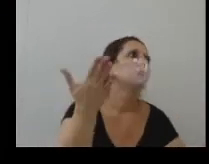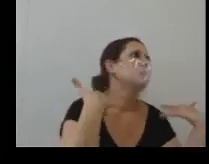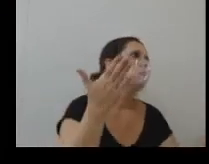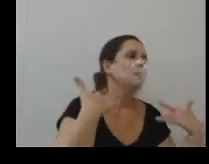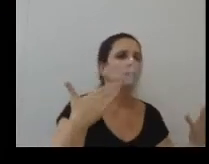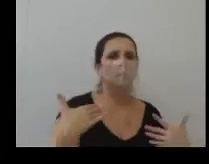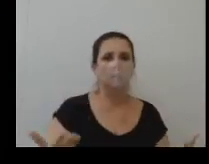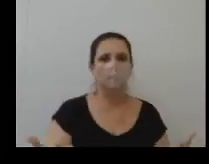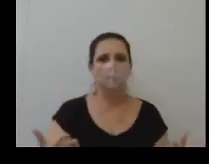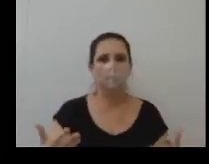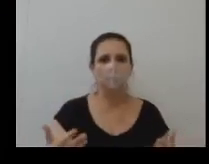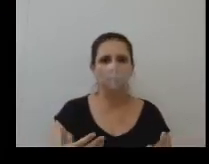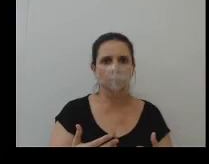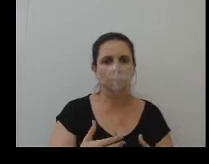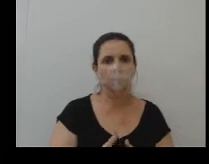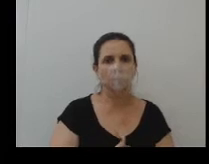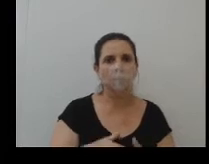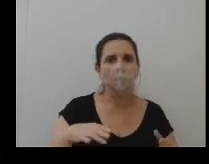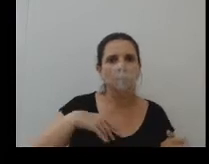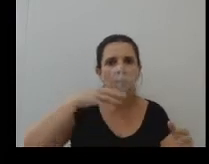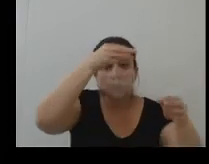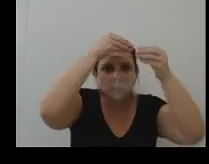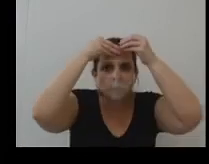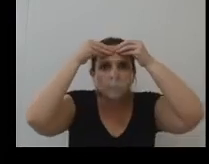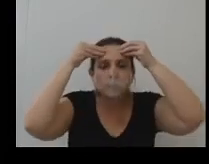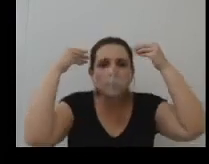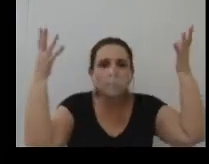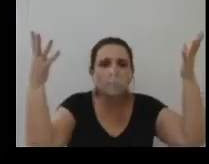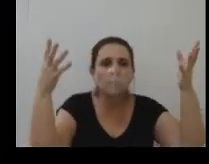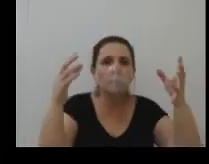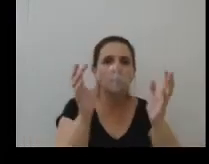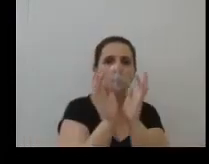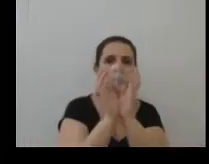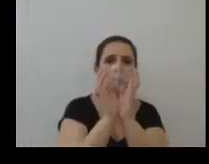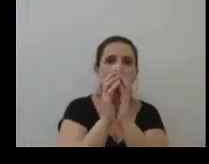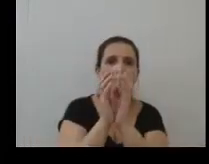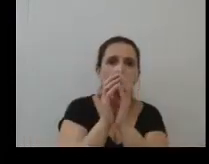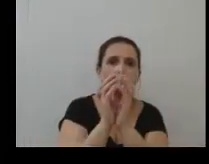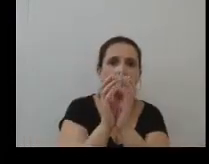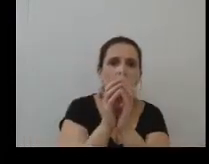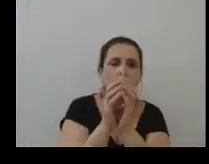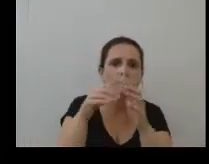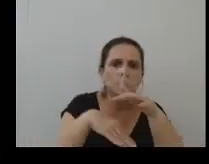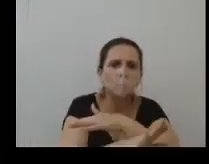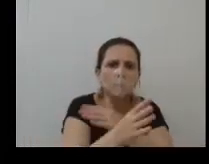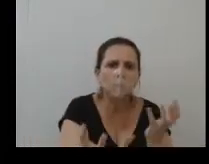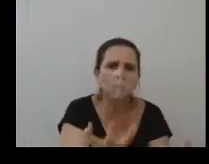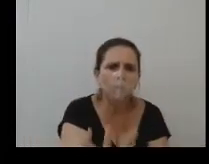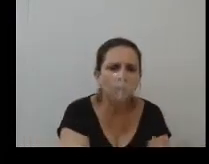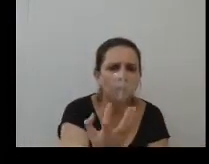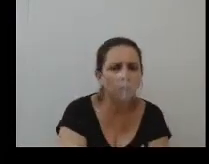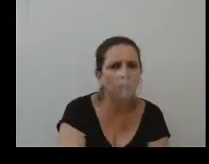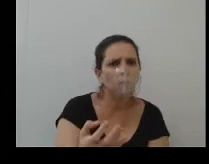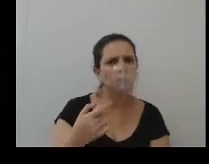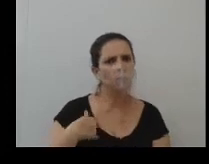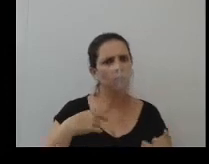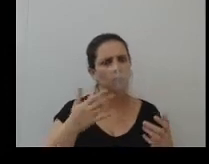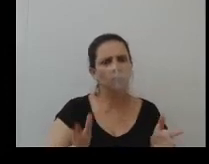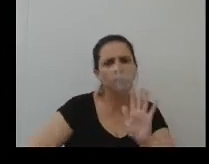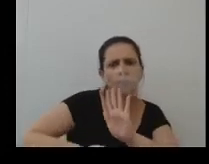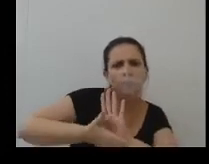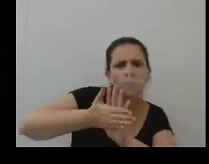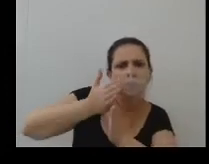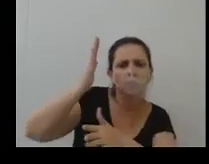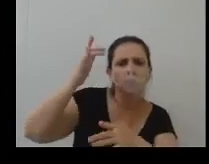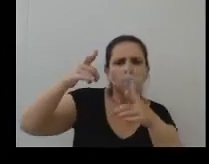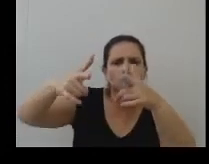danado. Recife, né? Parece que esqueceram o Recife no forno e tá muito quente. Ou então em alguma região, eu viajei para um